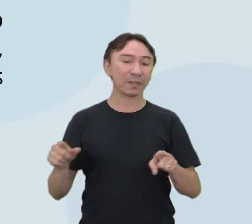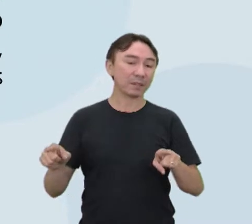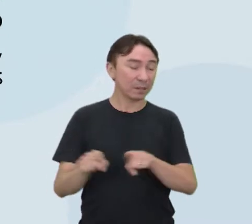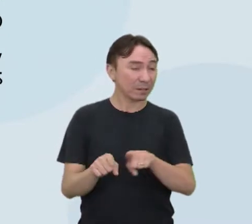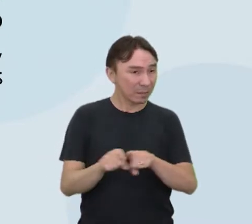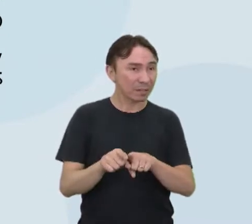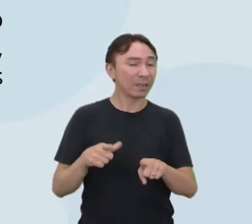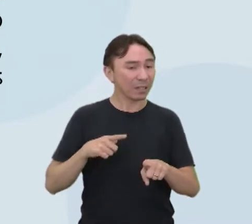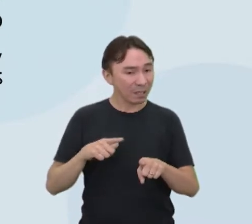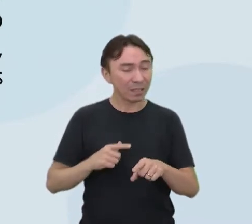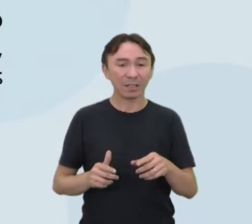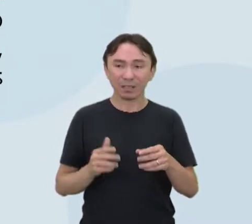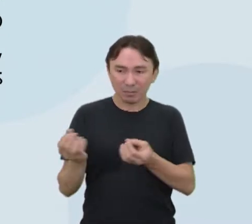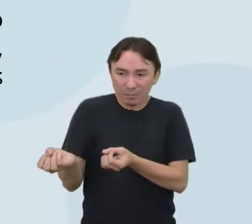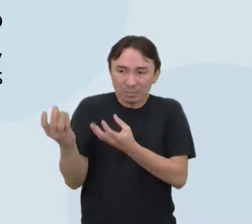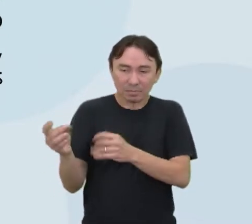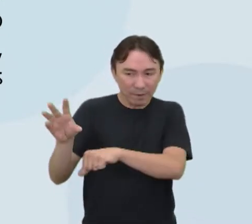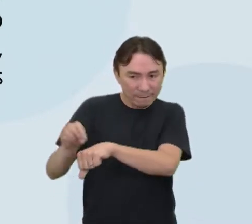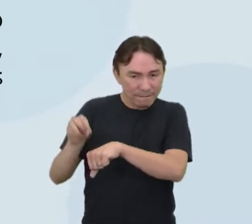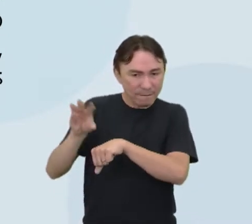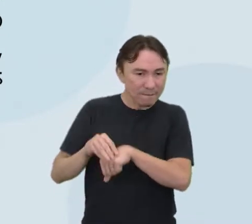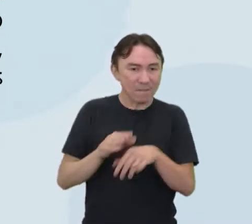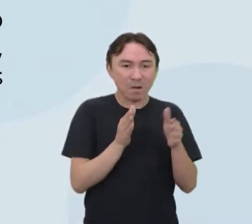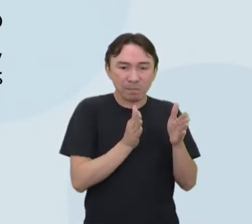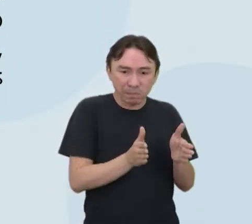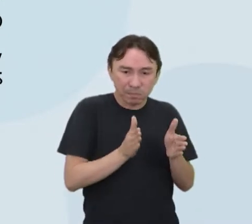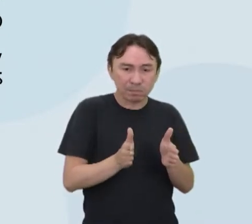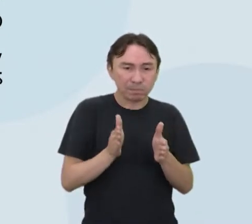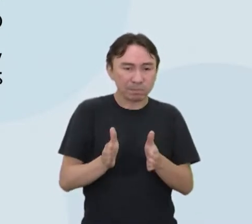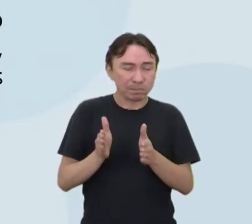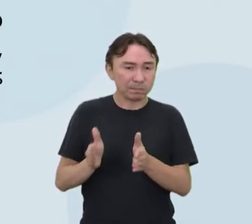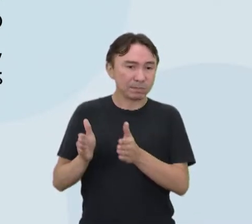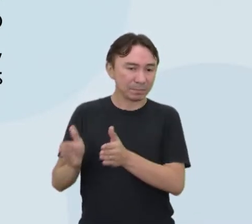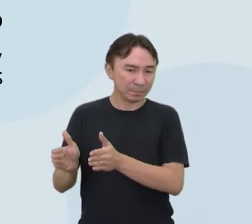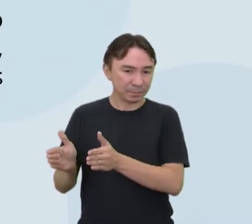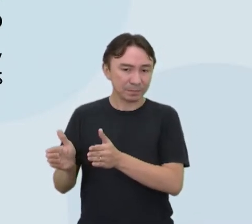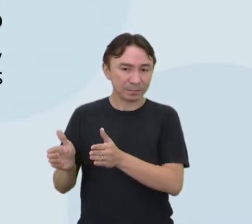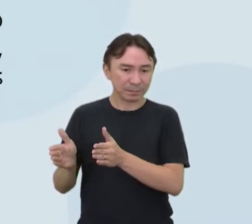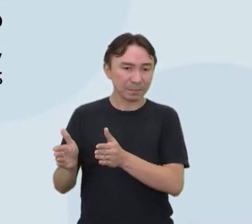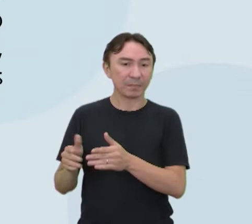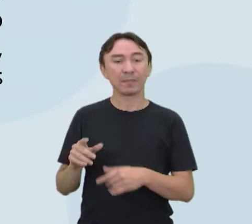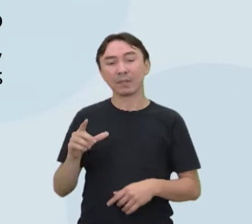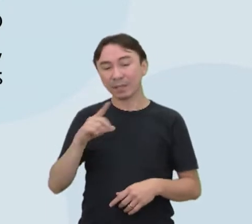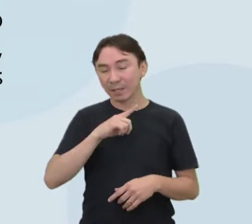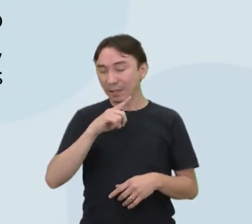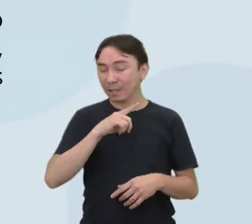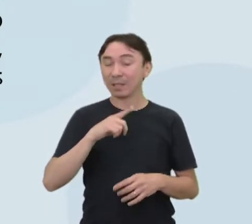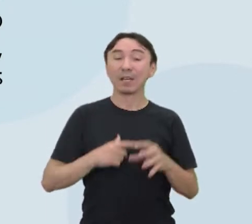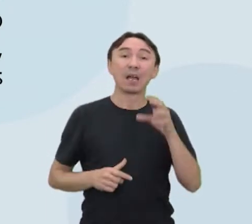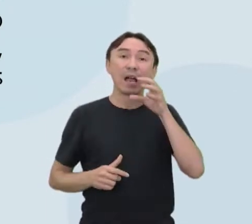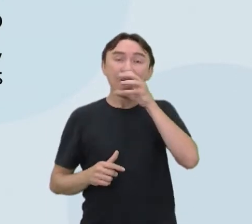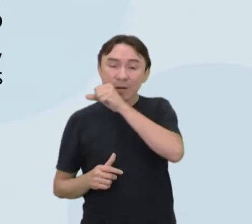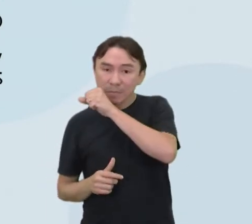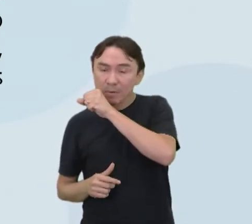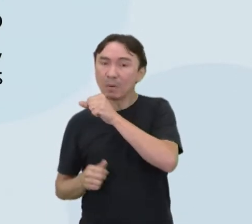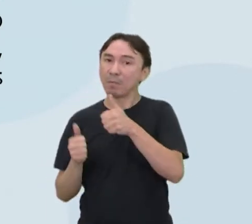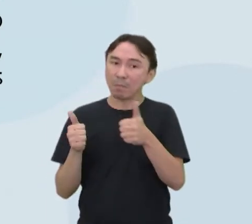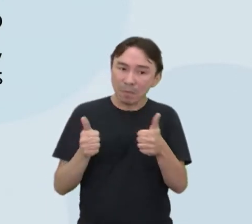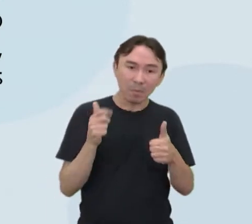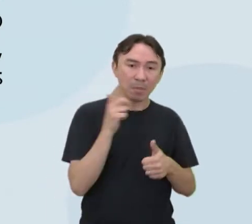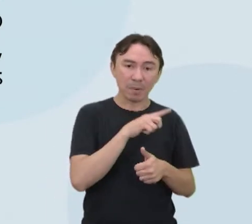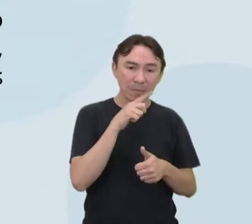de forma organizada. Aí eu vou grifar isso aí, de forma rápida e eficiente, no que tange as